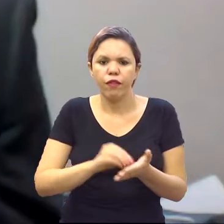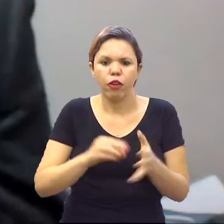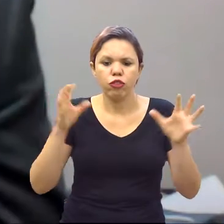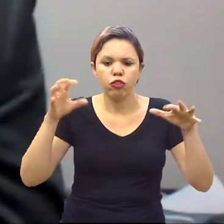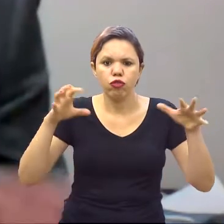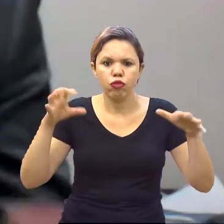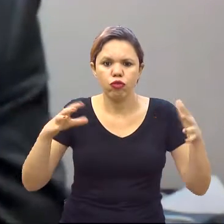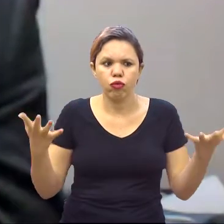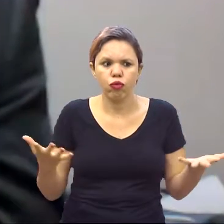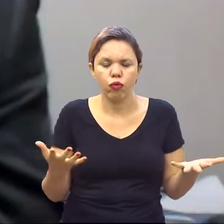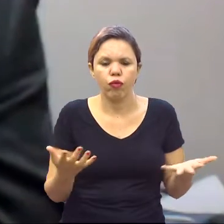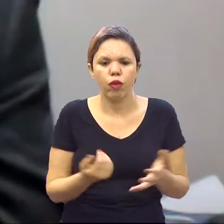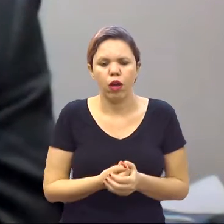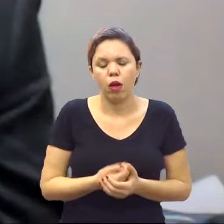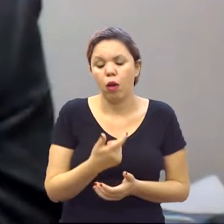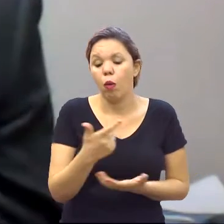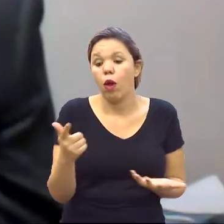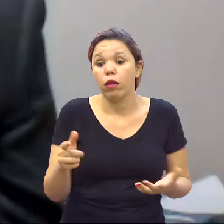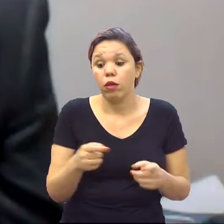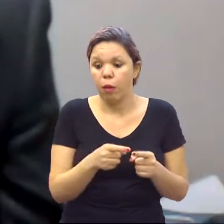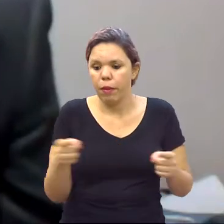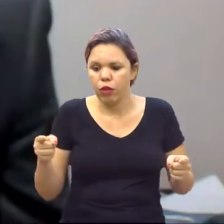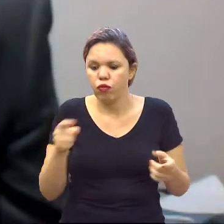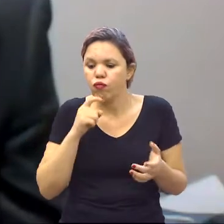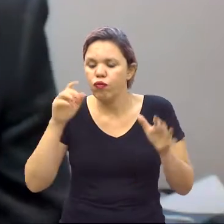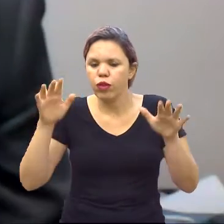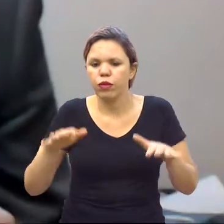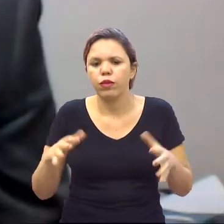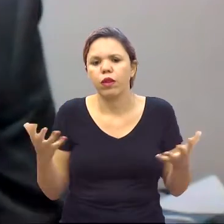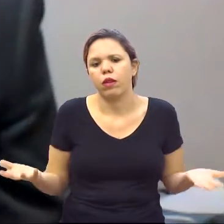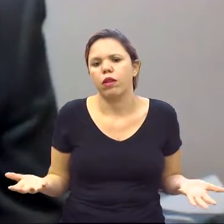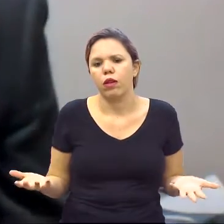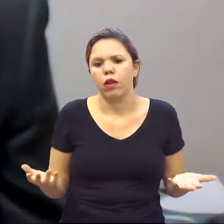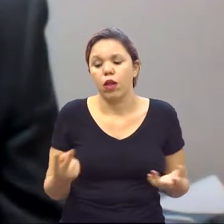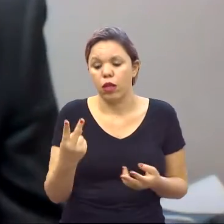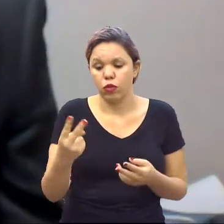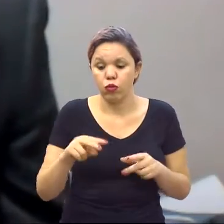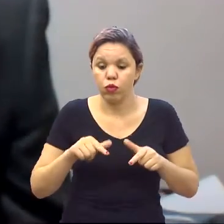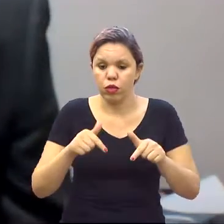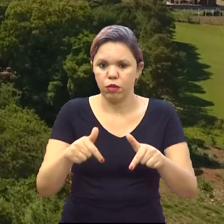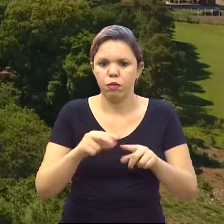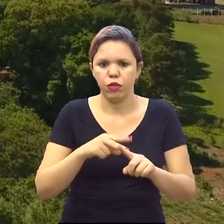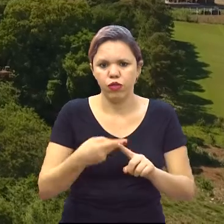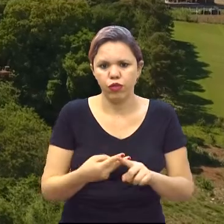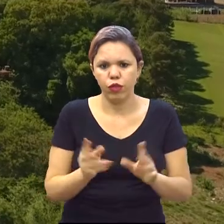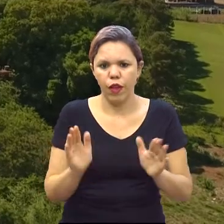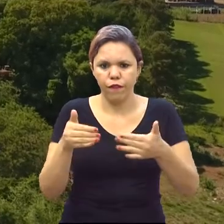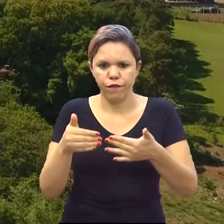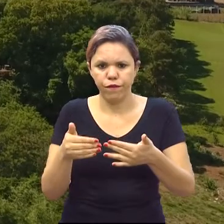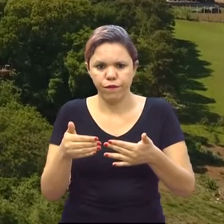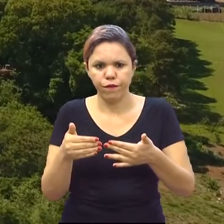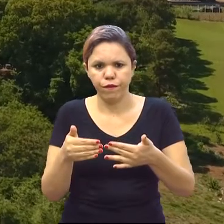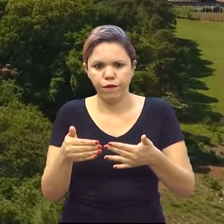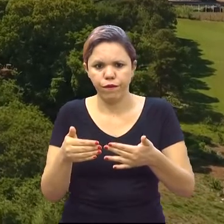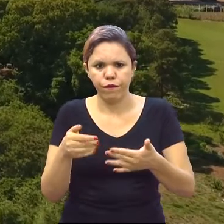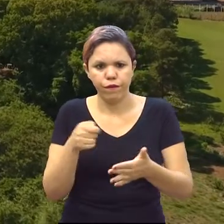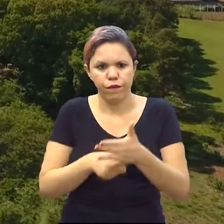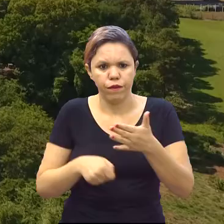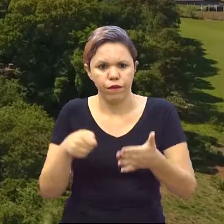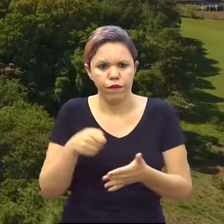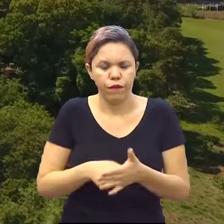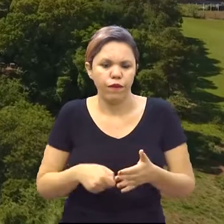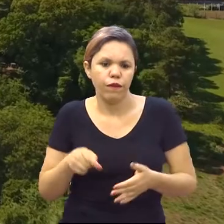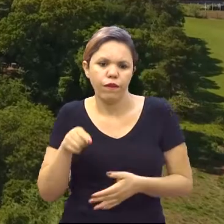estiagens. Então, essas 22 medidas também são todas voltadas para